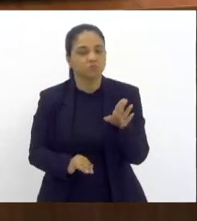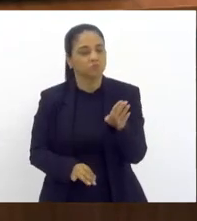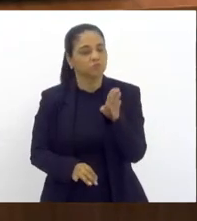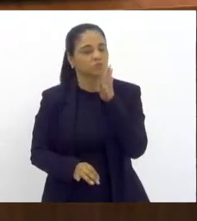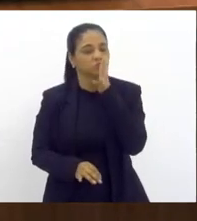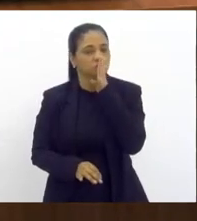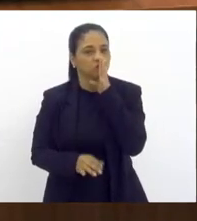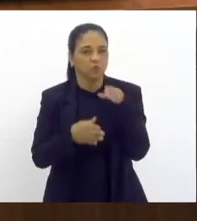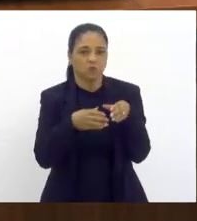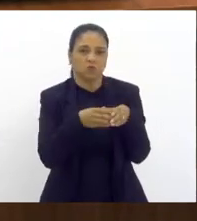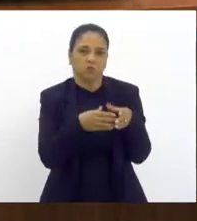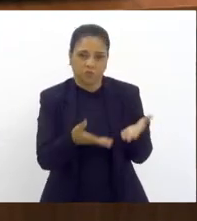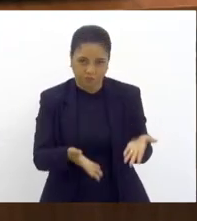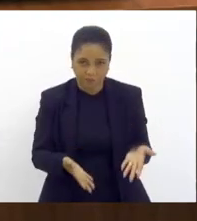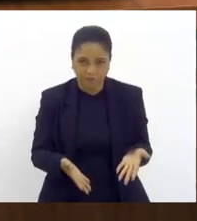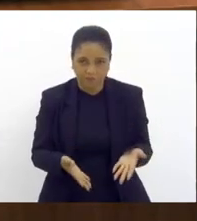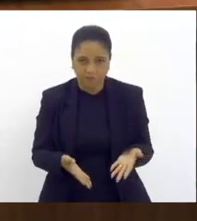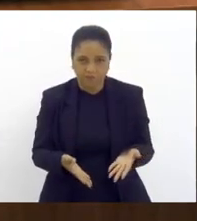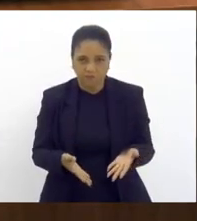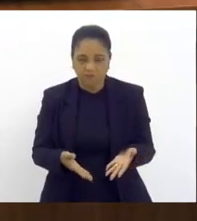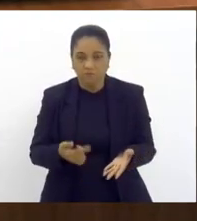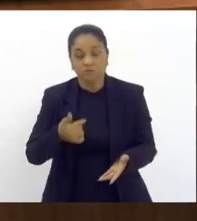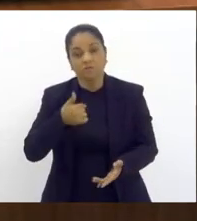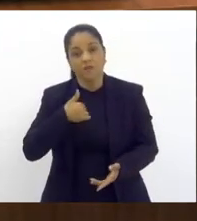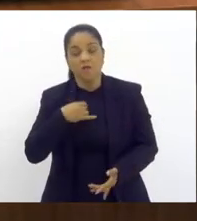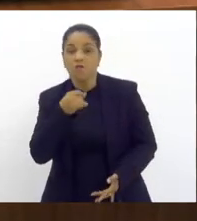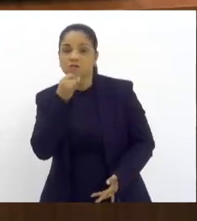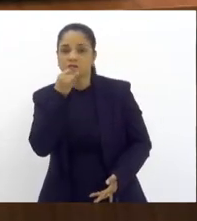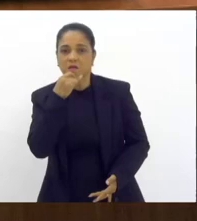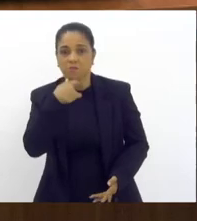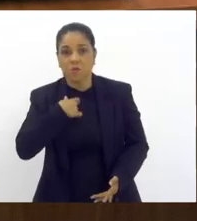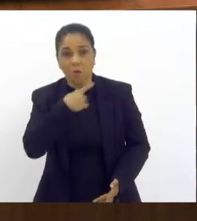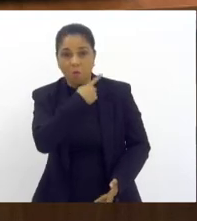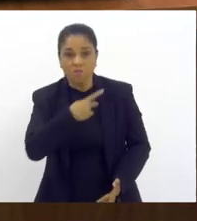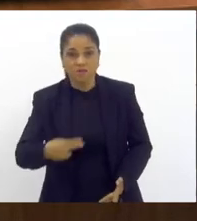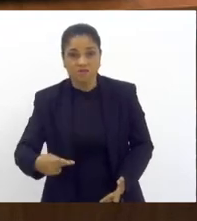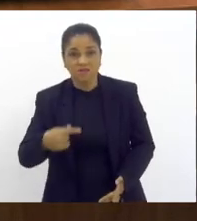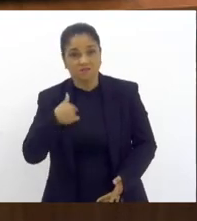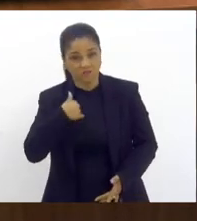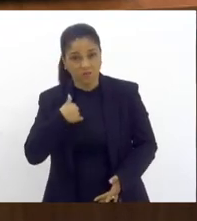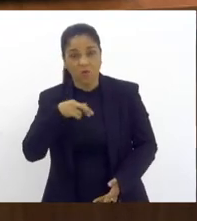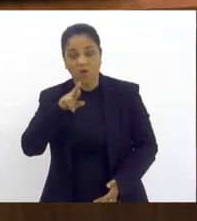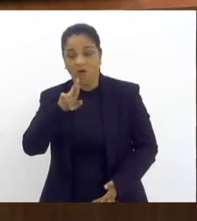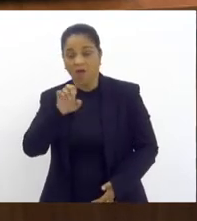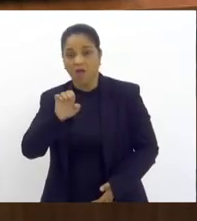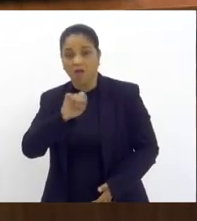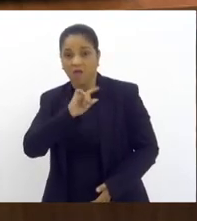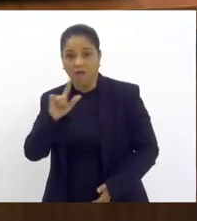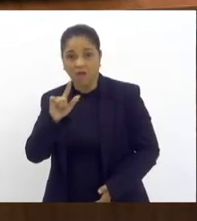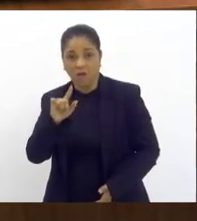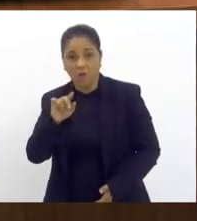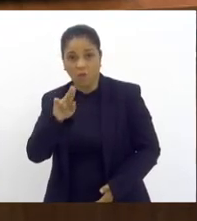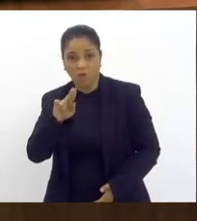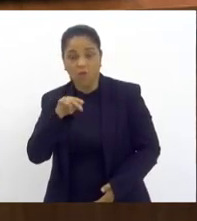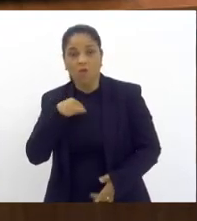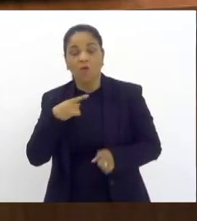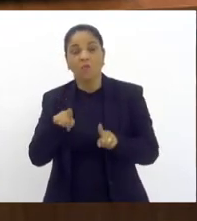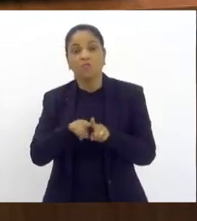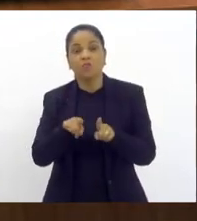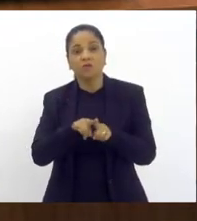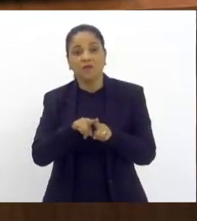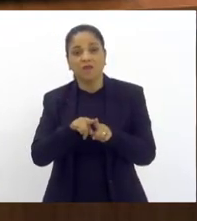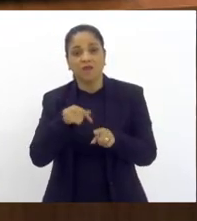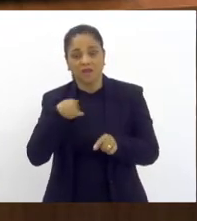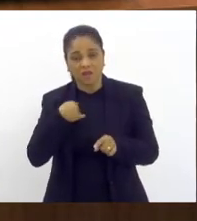nessa matéria. Agora, eu, por exemplo, senhora presidente, sou réu num processo no TRE por transfobia, porque resolvi,